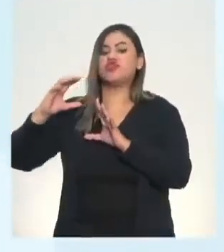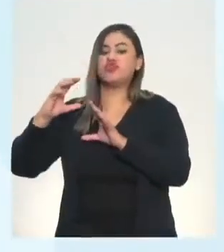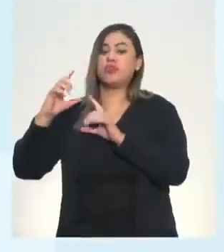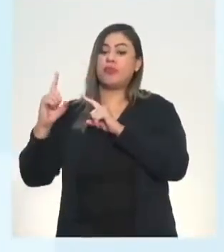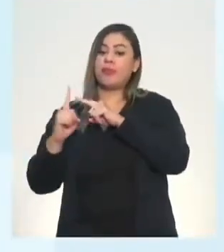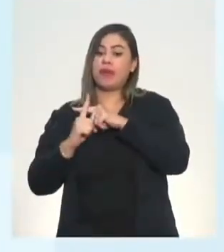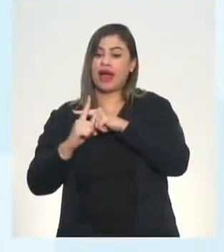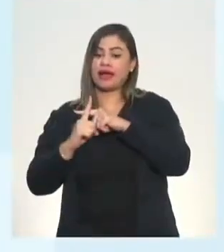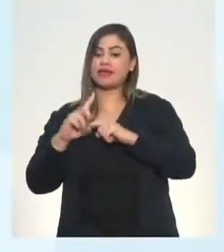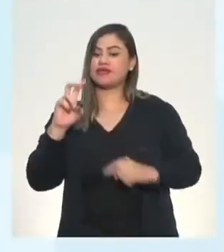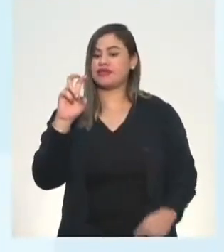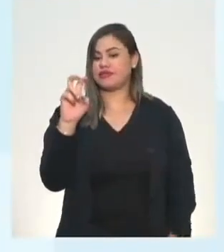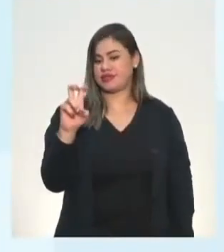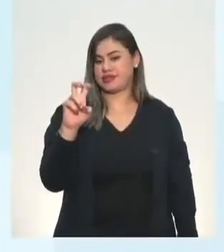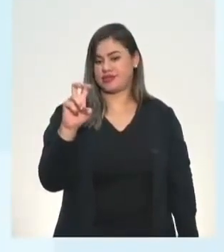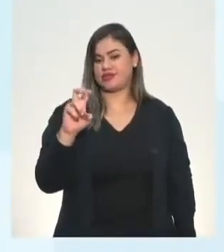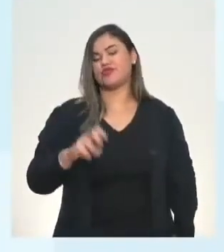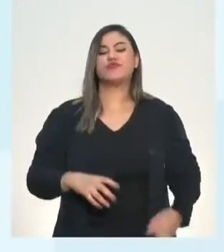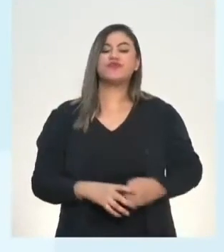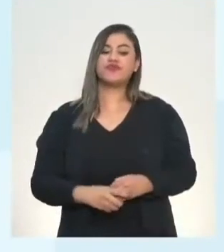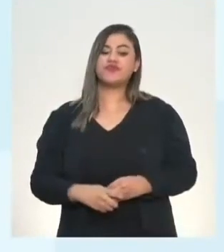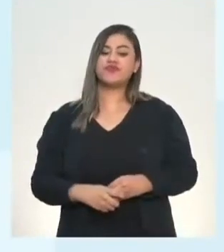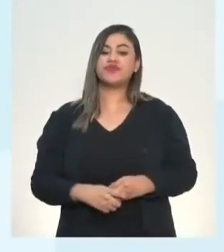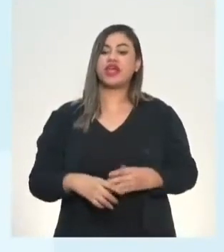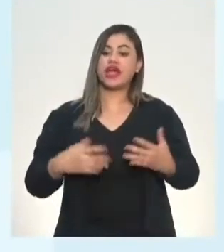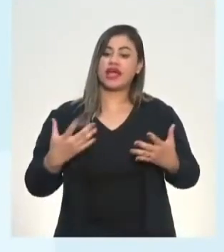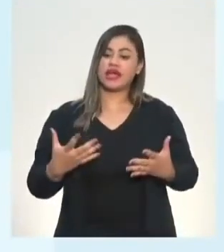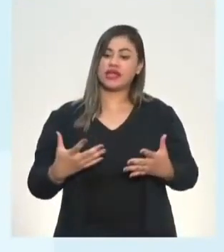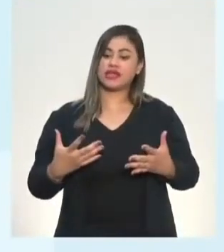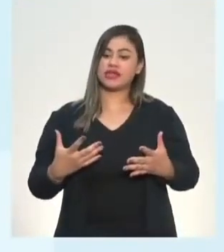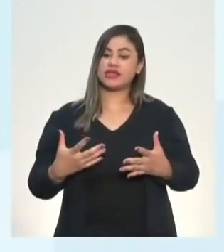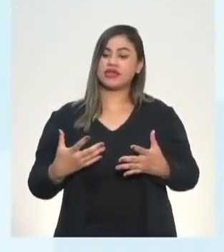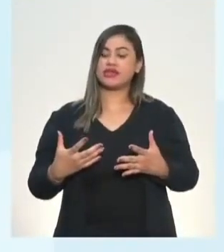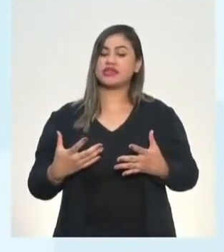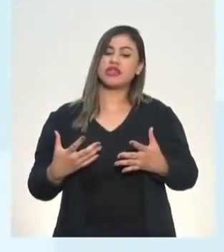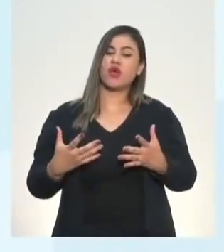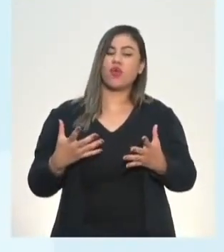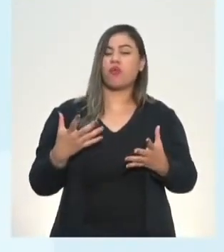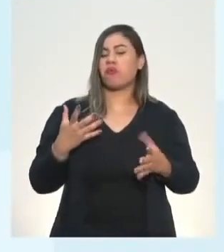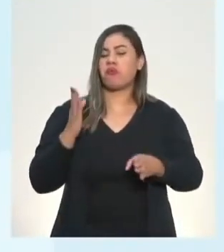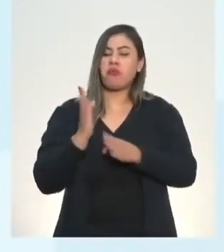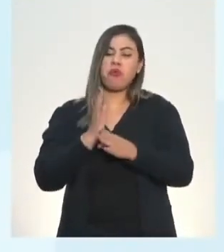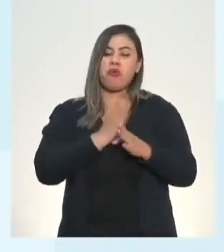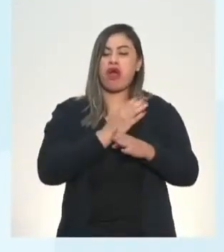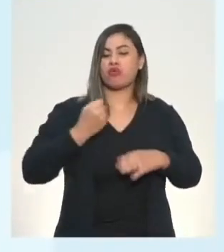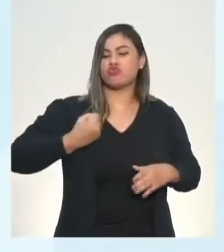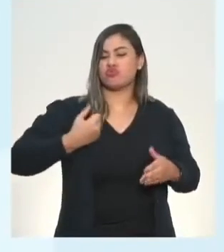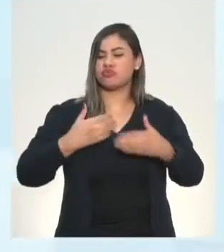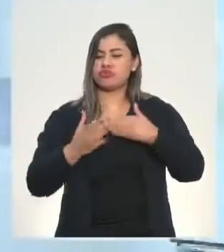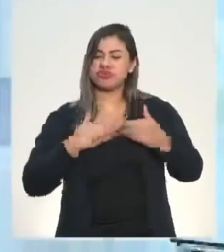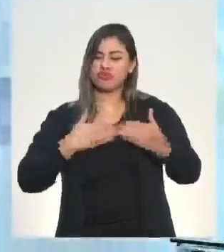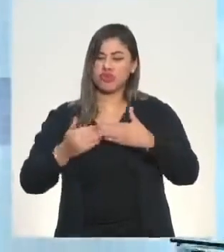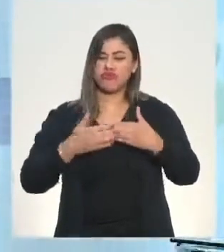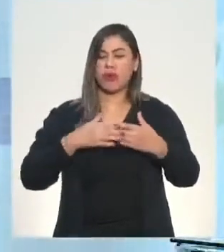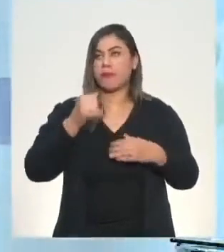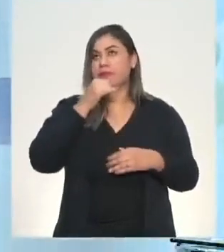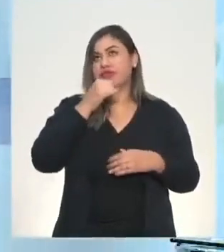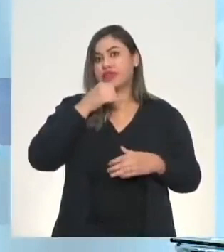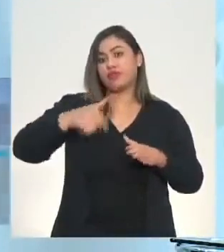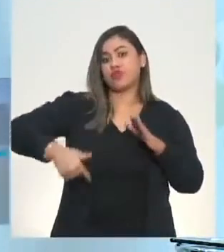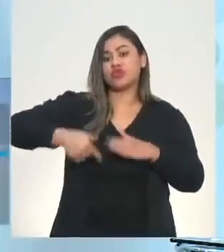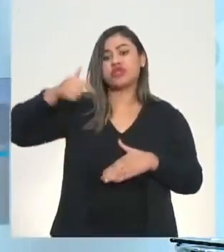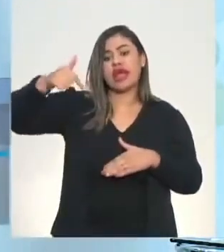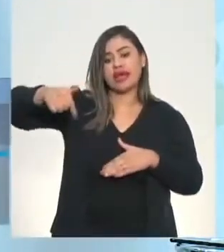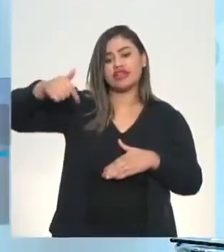5. Ou seja, se eu quiser encontrar qualquer termo deles, professor, como que eu vou encontrar o sétimo termo? Eu vou